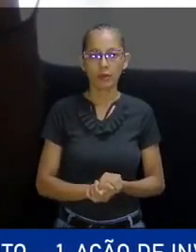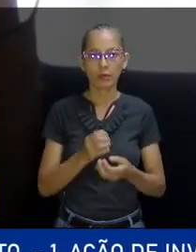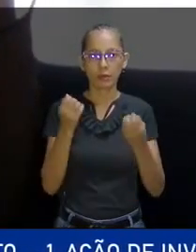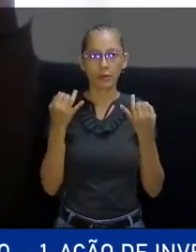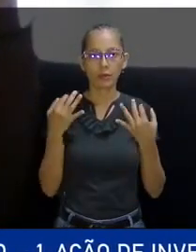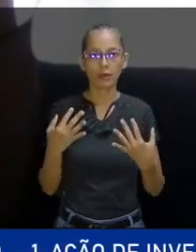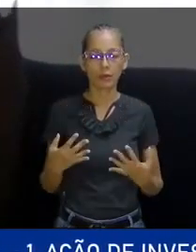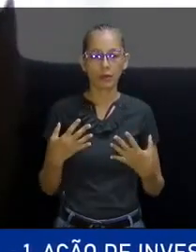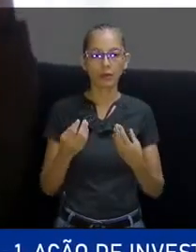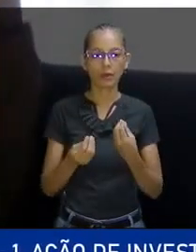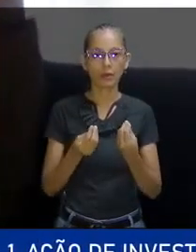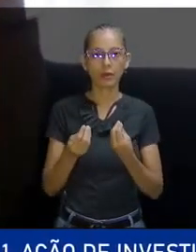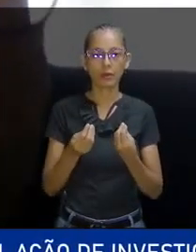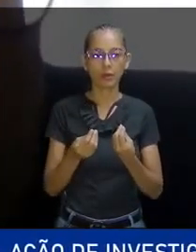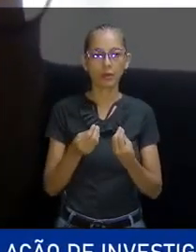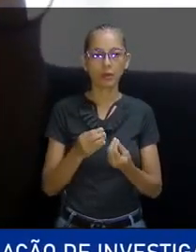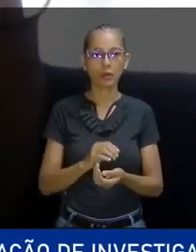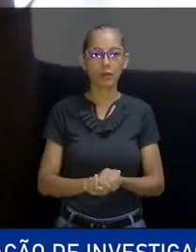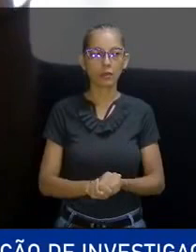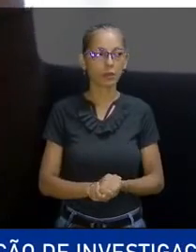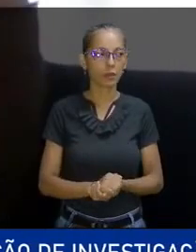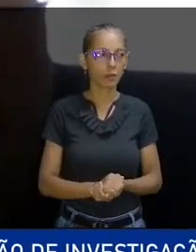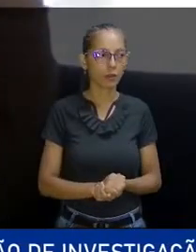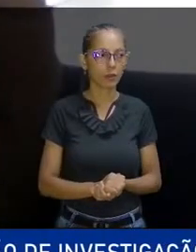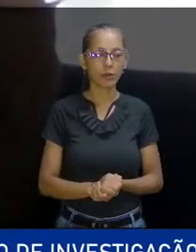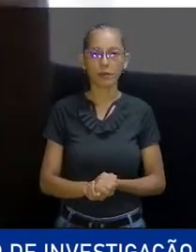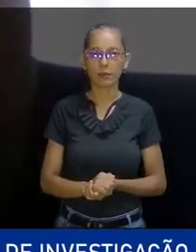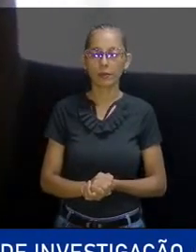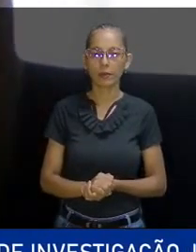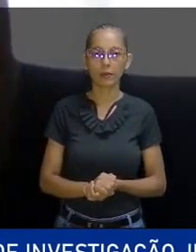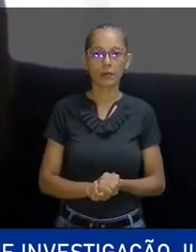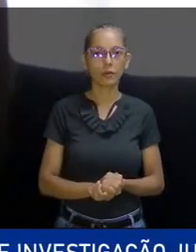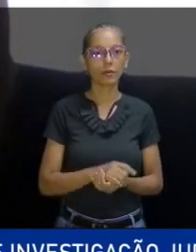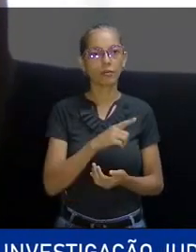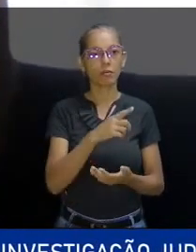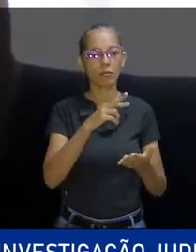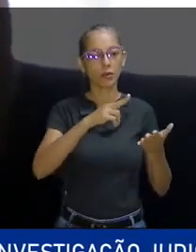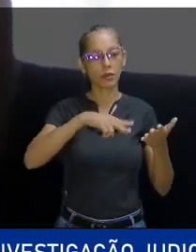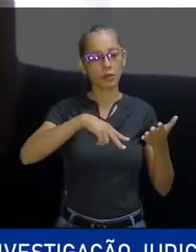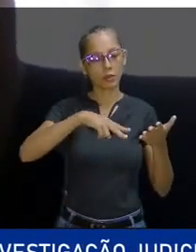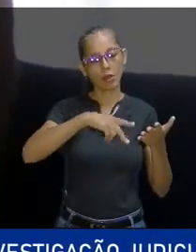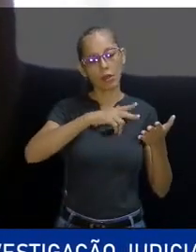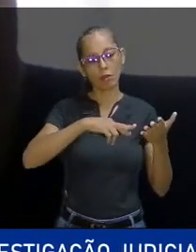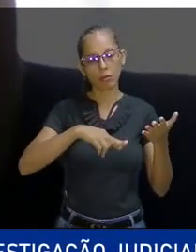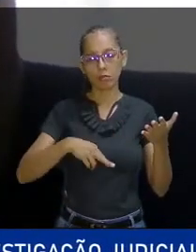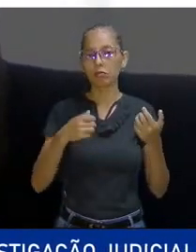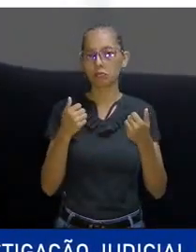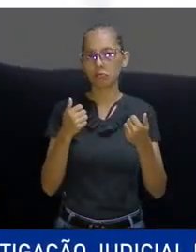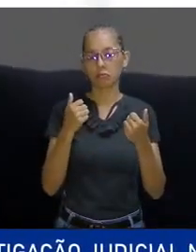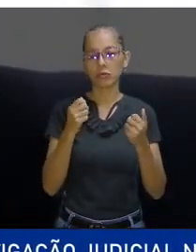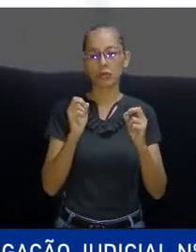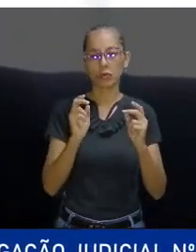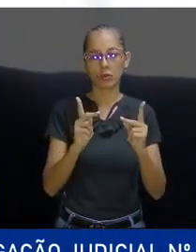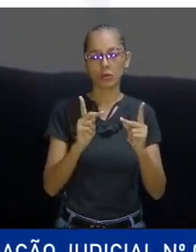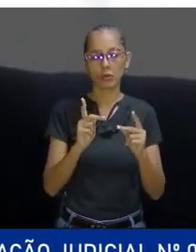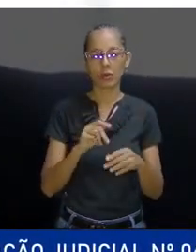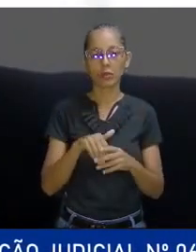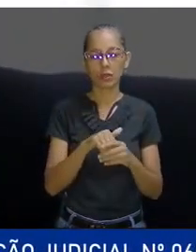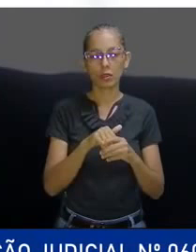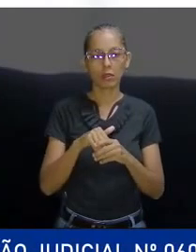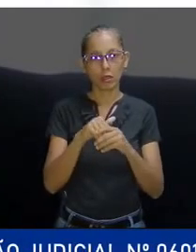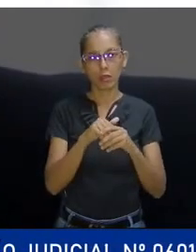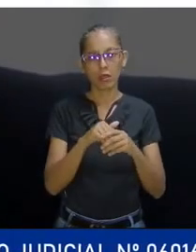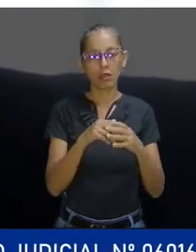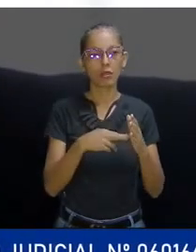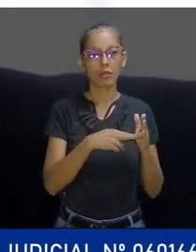da matéria criminal e a civil, e, sobretudo, da cadeia de custódia das provas. Então, por esta razão, eu